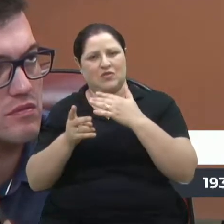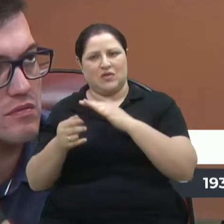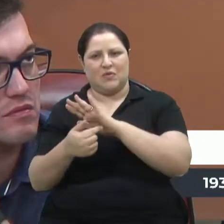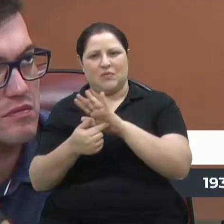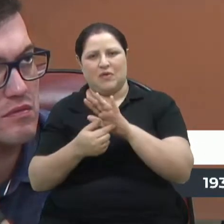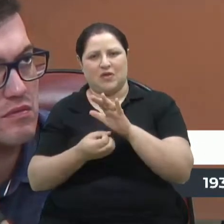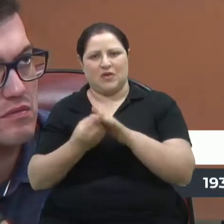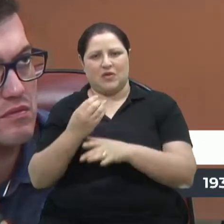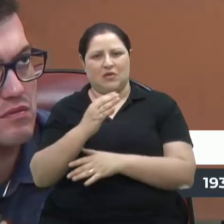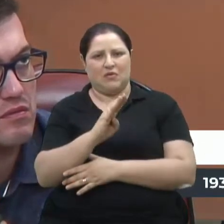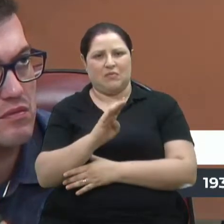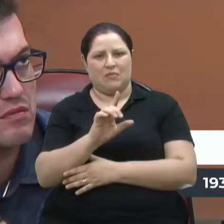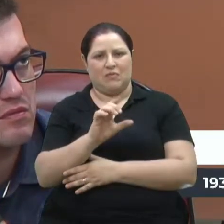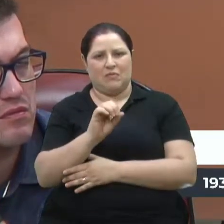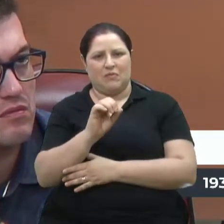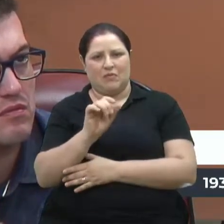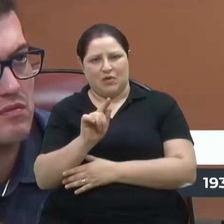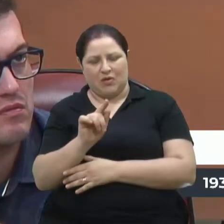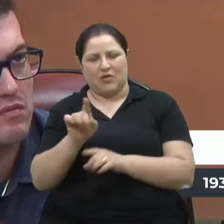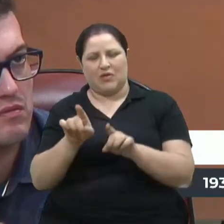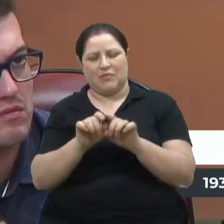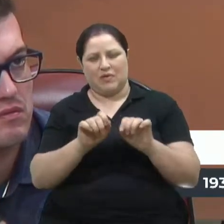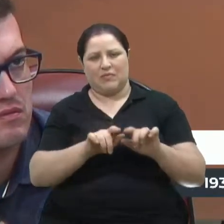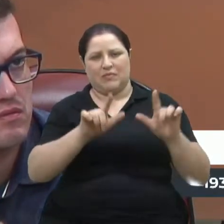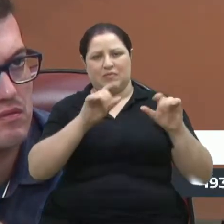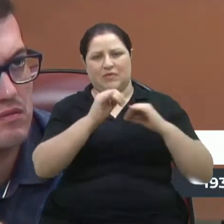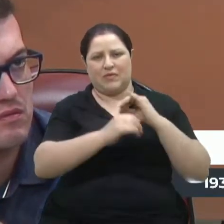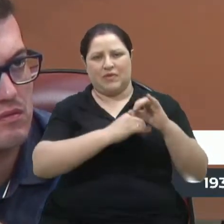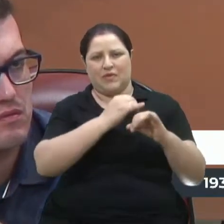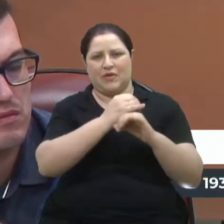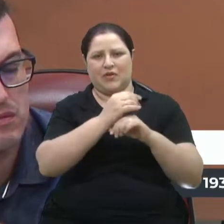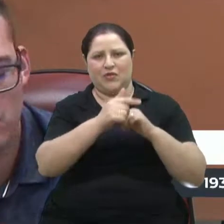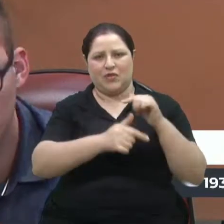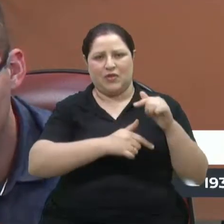blog, criou uma página na internet com seus trabalhos como designer.